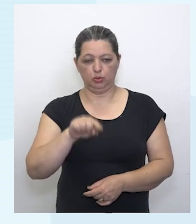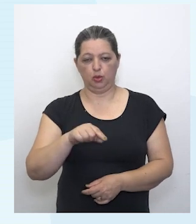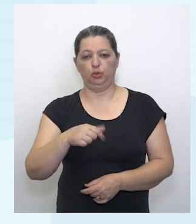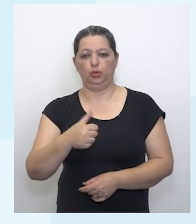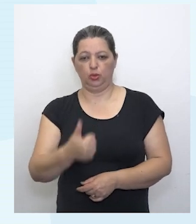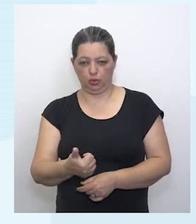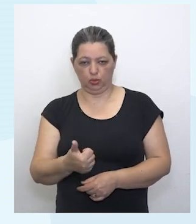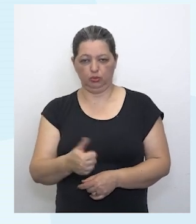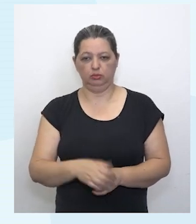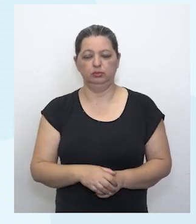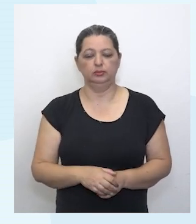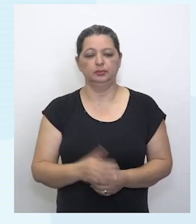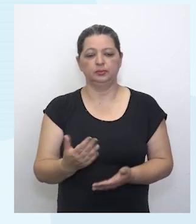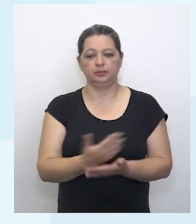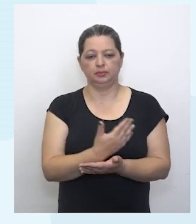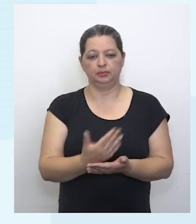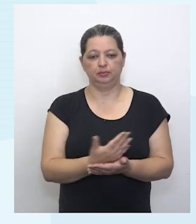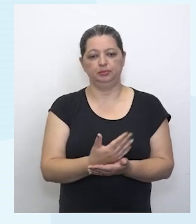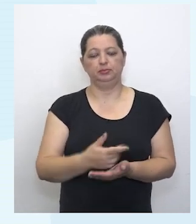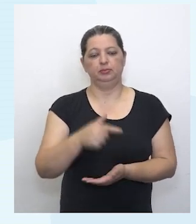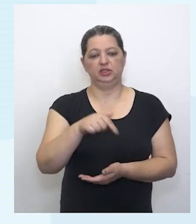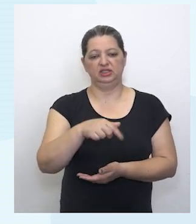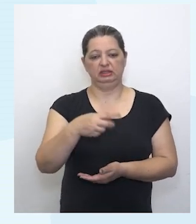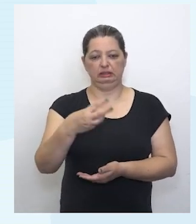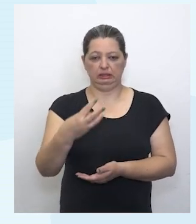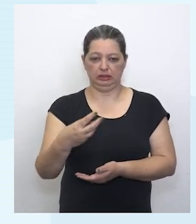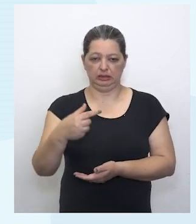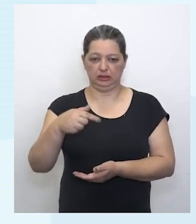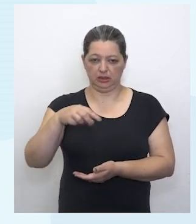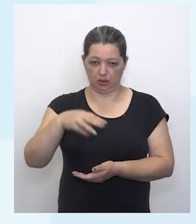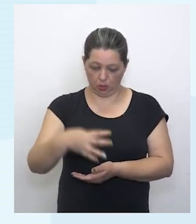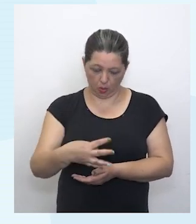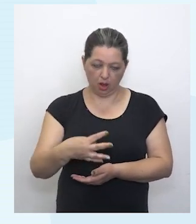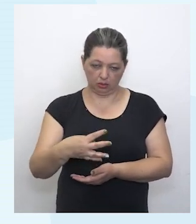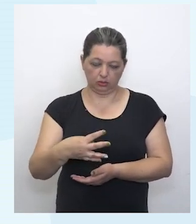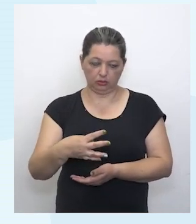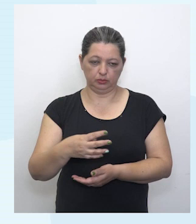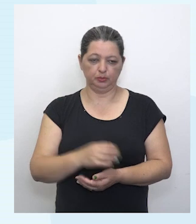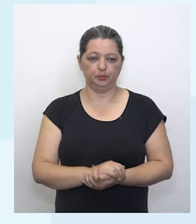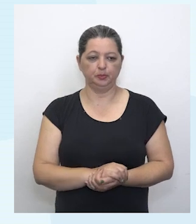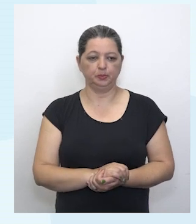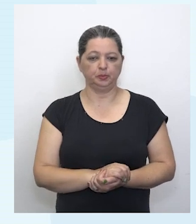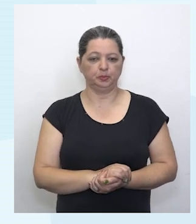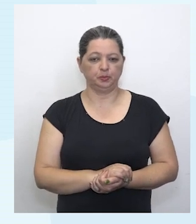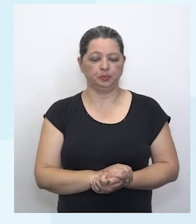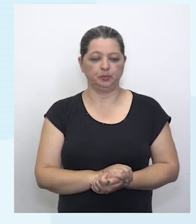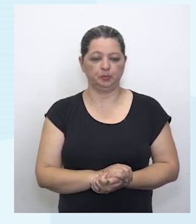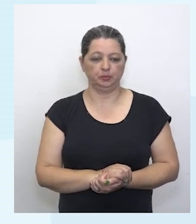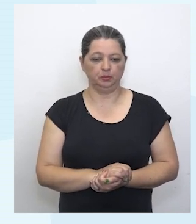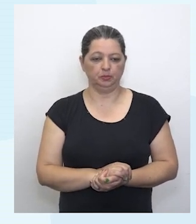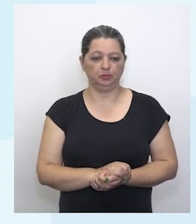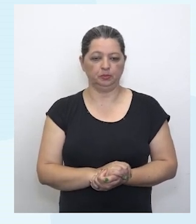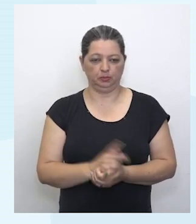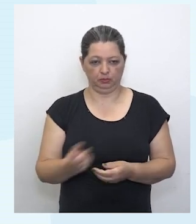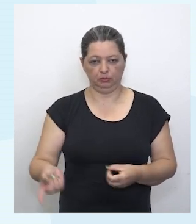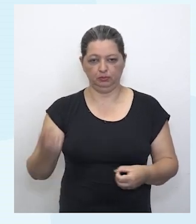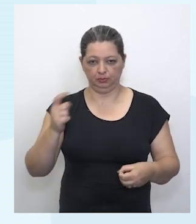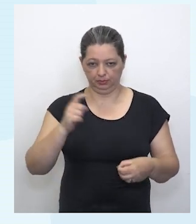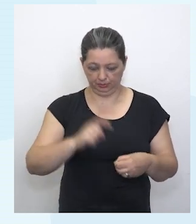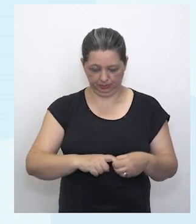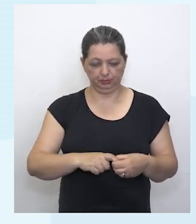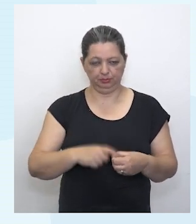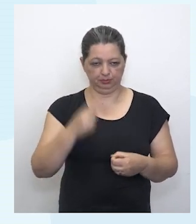do aluno, nas páginas 73 e 74, volume 1. Como a gente está nesse momento de retomada, nós podemos